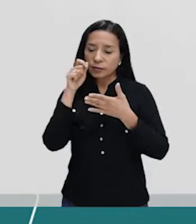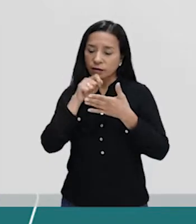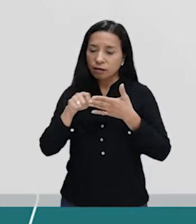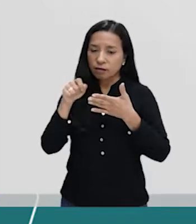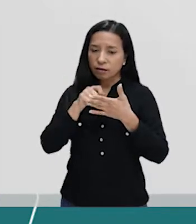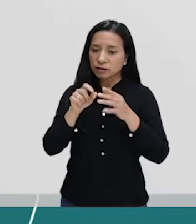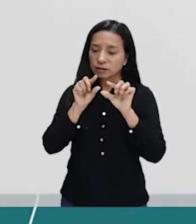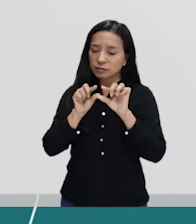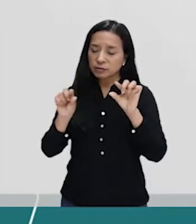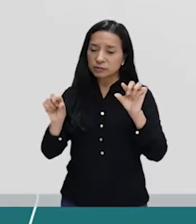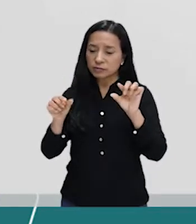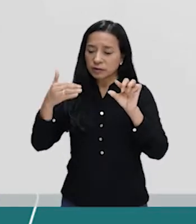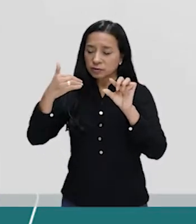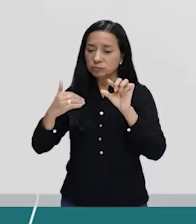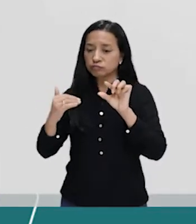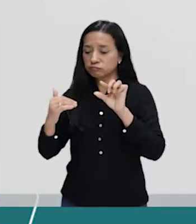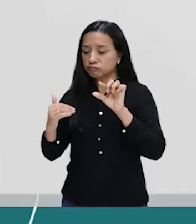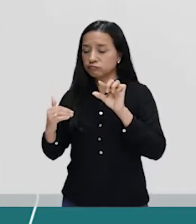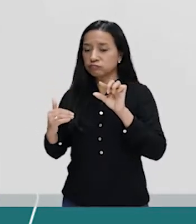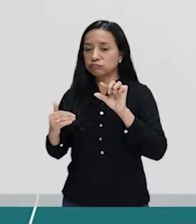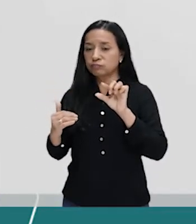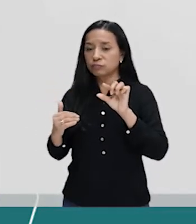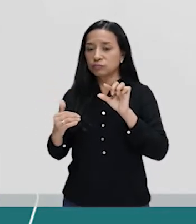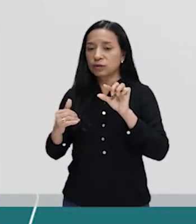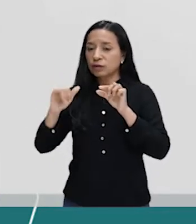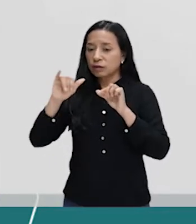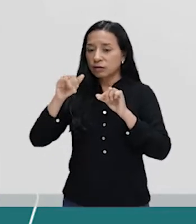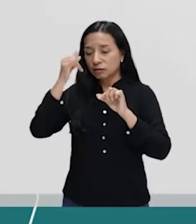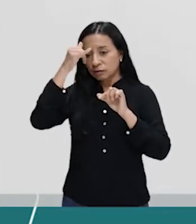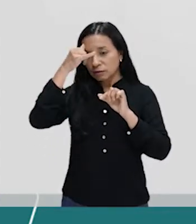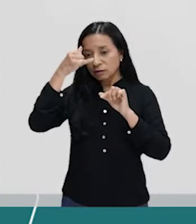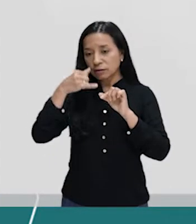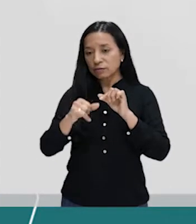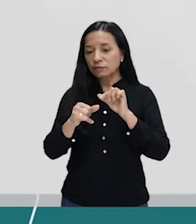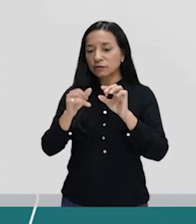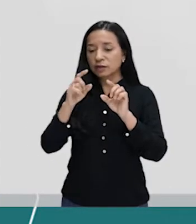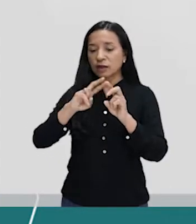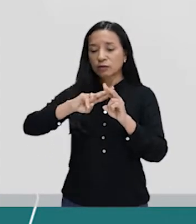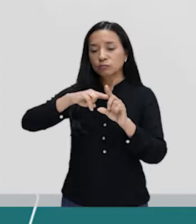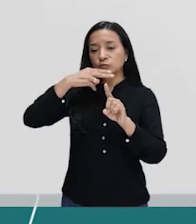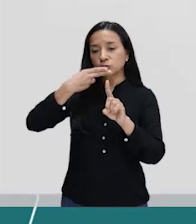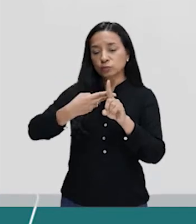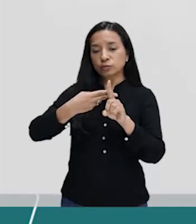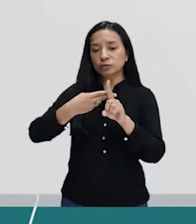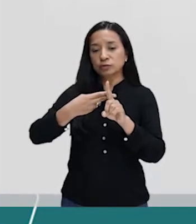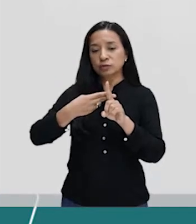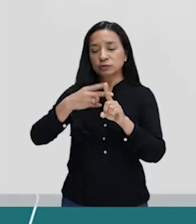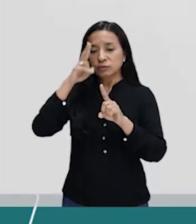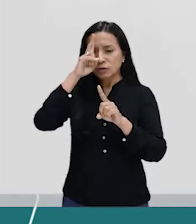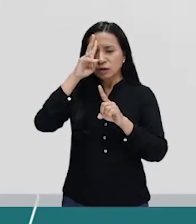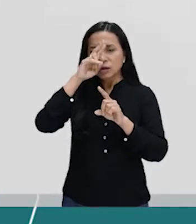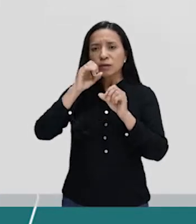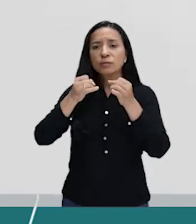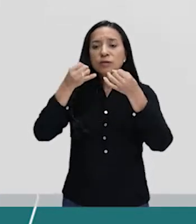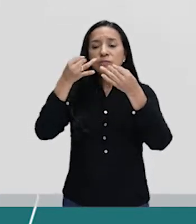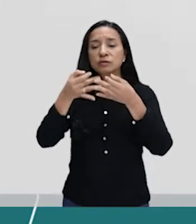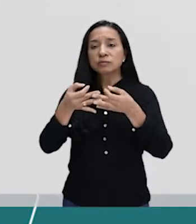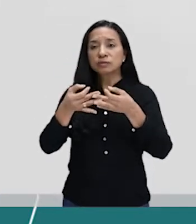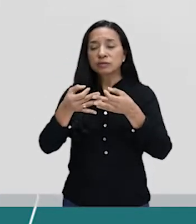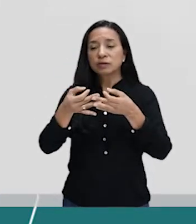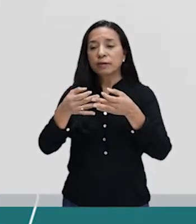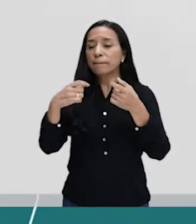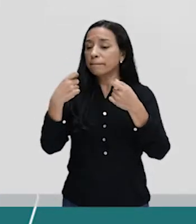vocês que muitas vezes o uso dos pronomes possessivos, eles podem causar ambiguidade, né? Então, a gente tem